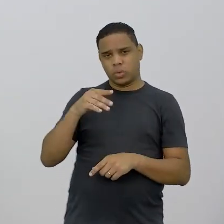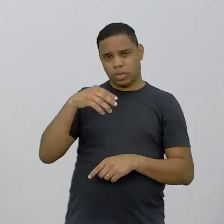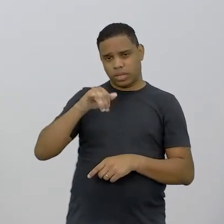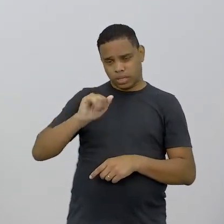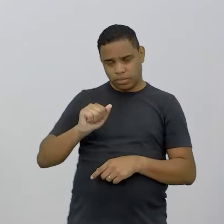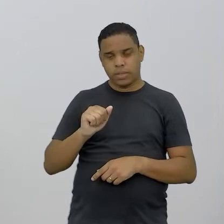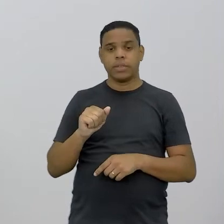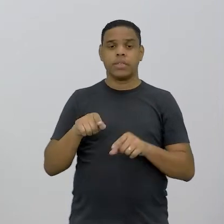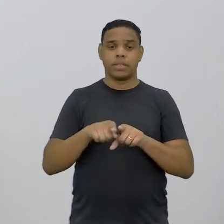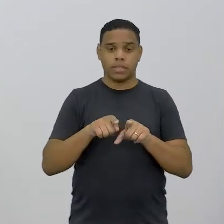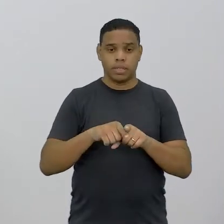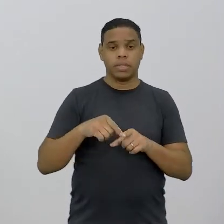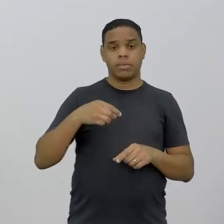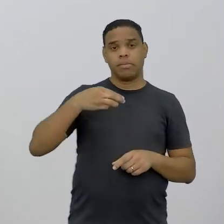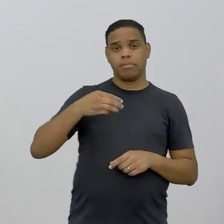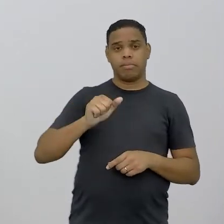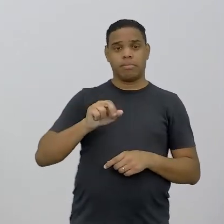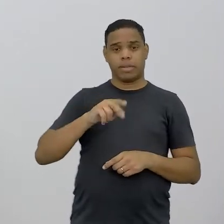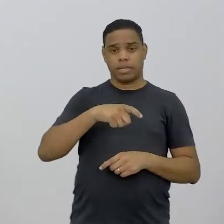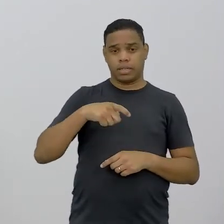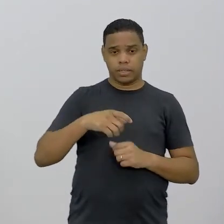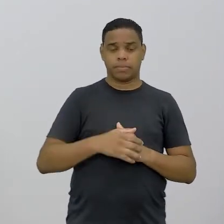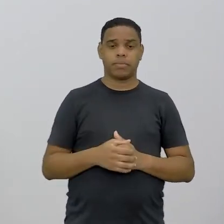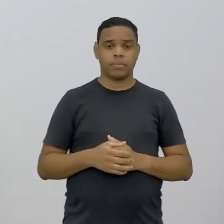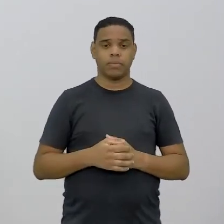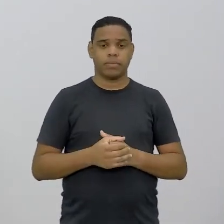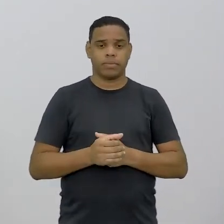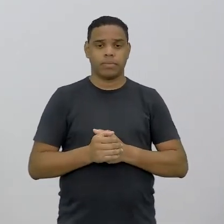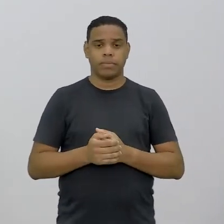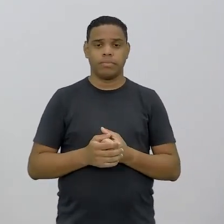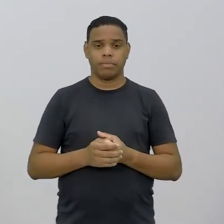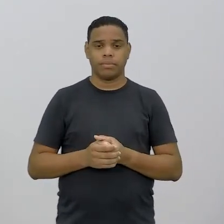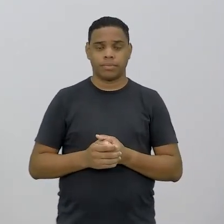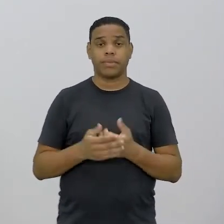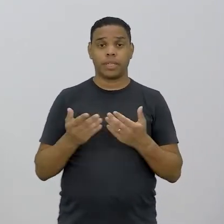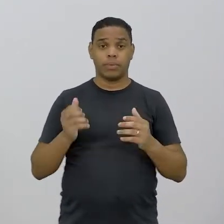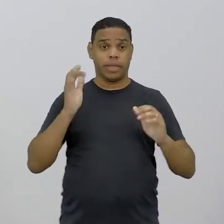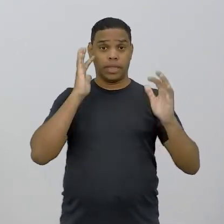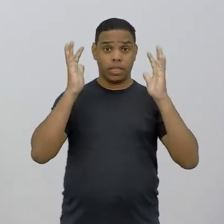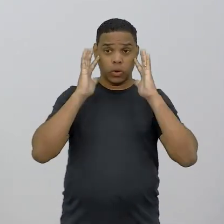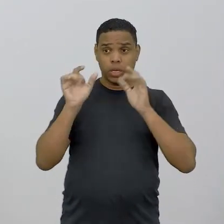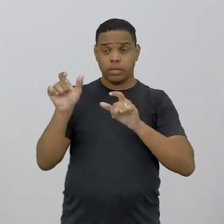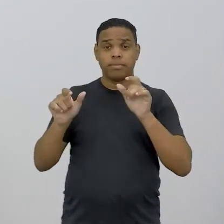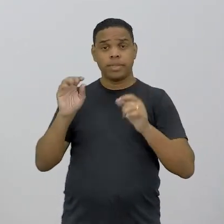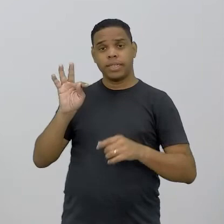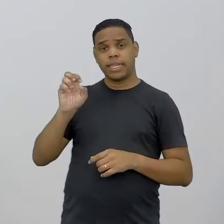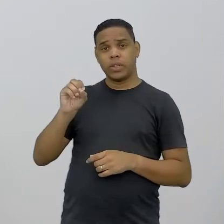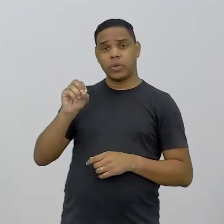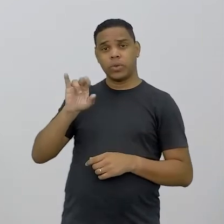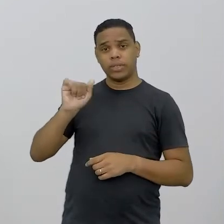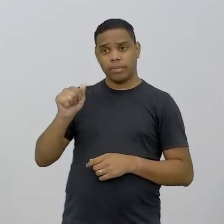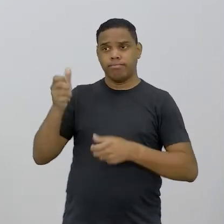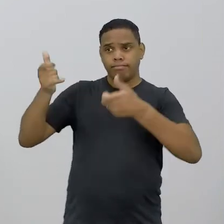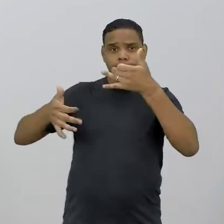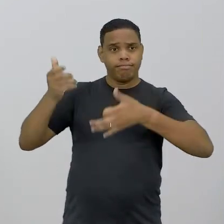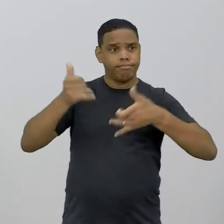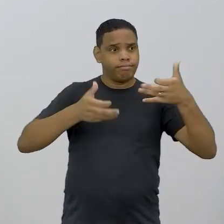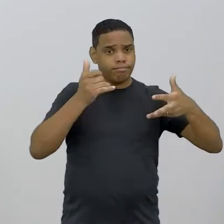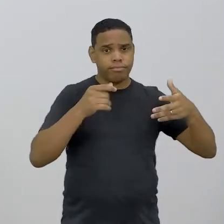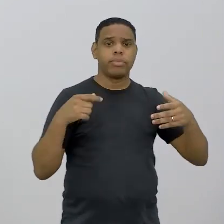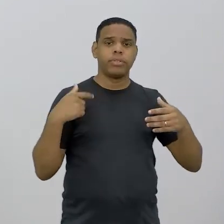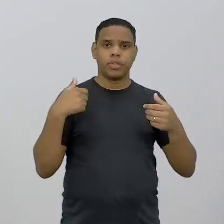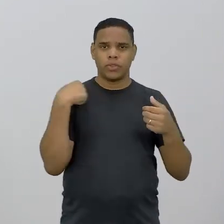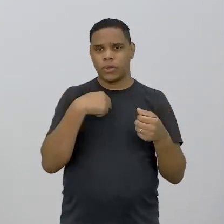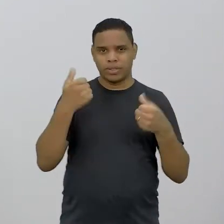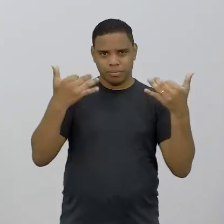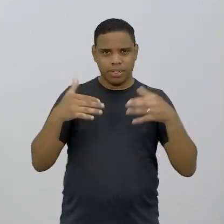Durkheim e do Karl Marx. E essas teorias elas querem abordar o quê? Justamente esses processos que nós